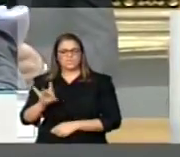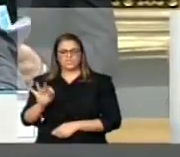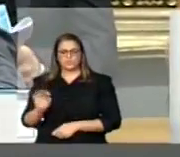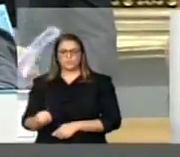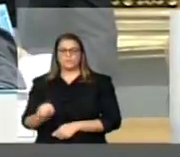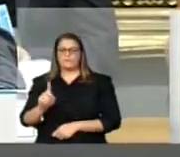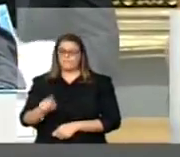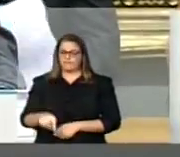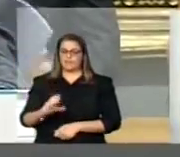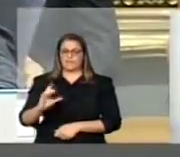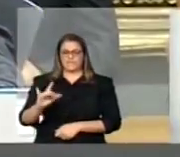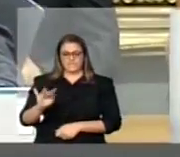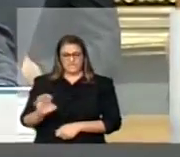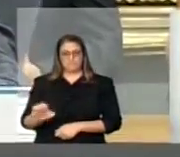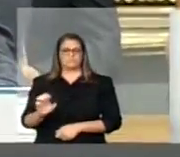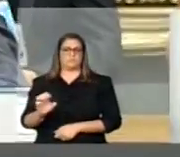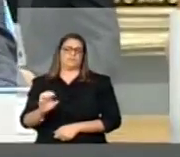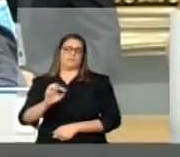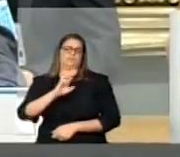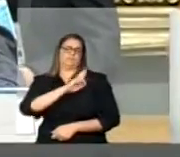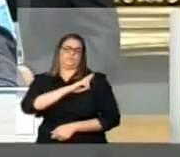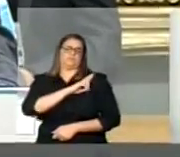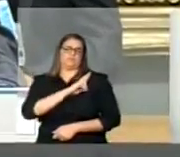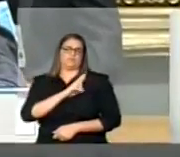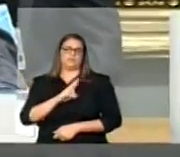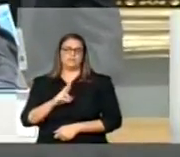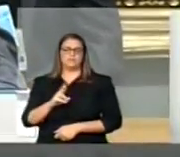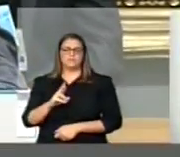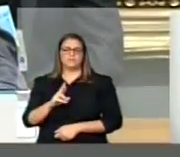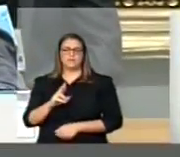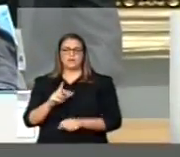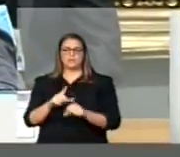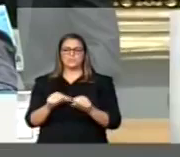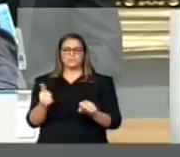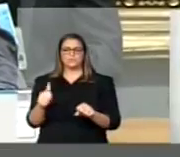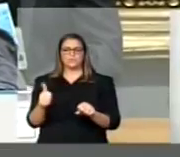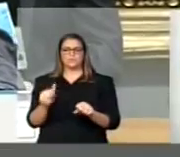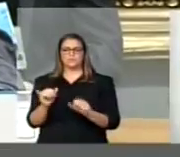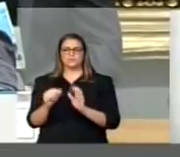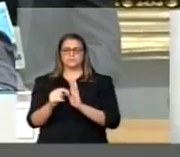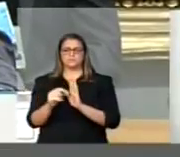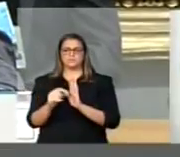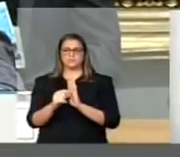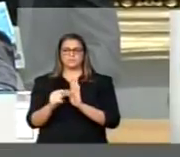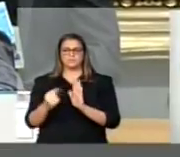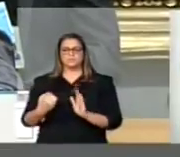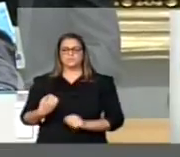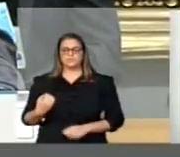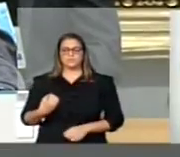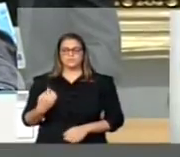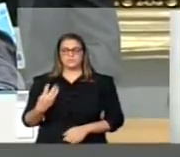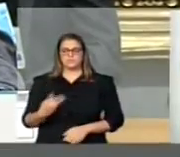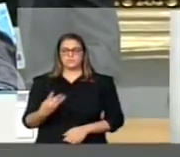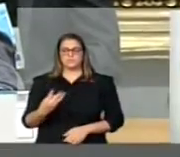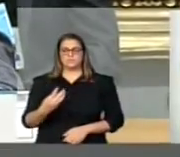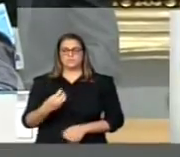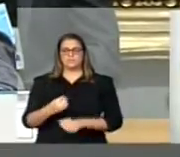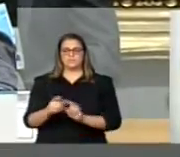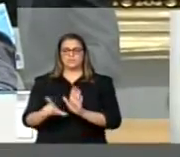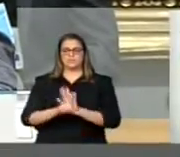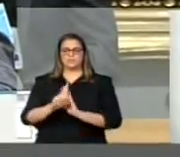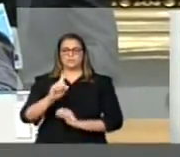de responsabilidade, tipificado no artigo 11, item 3, da Lei de 1079 de 1950.